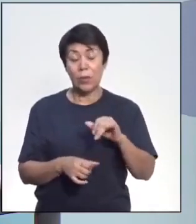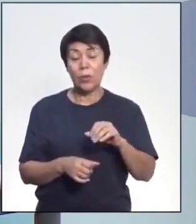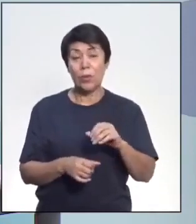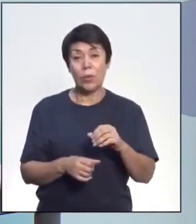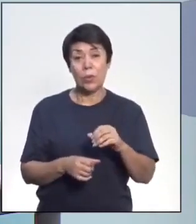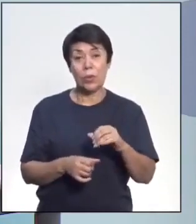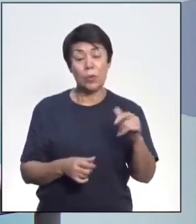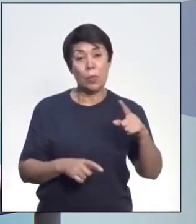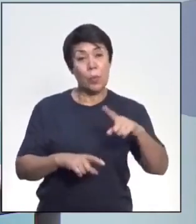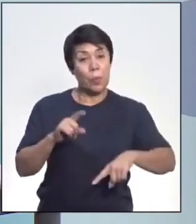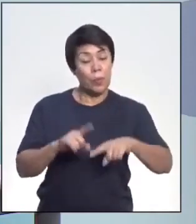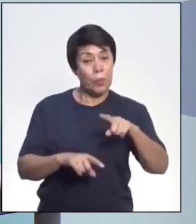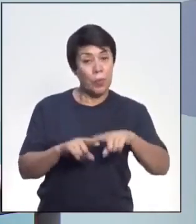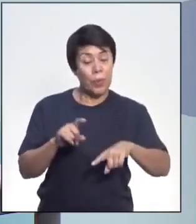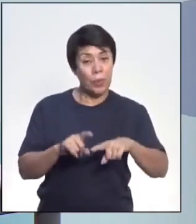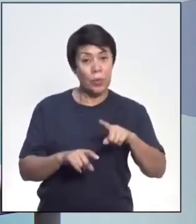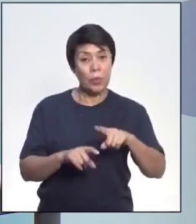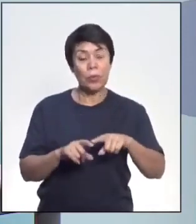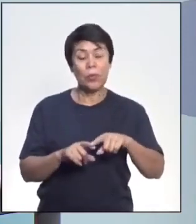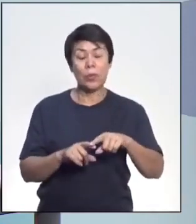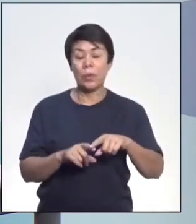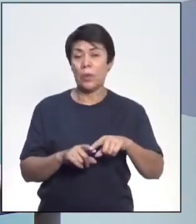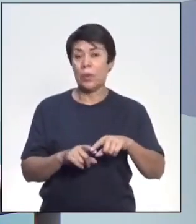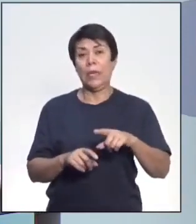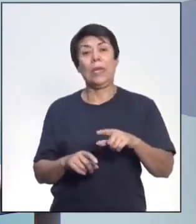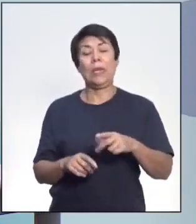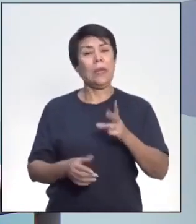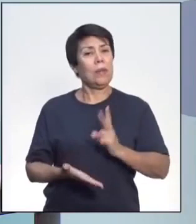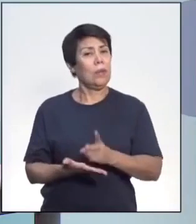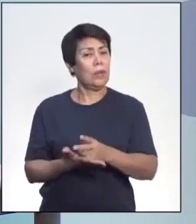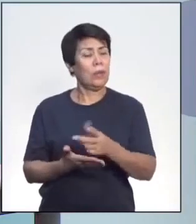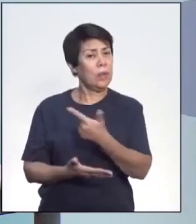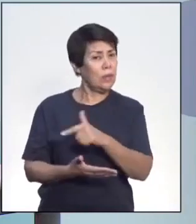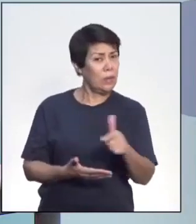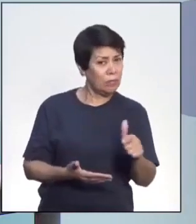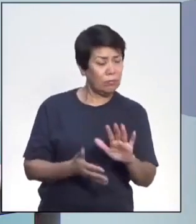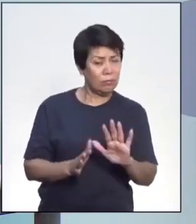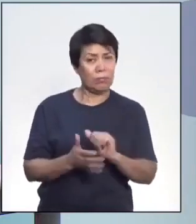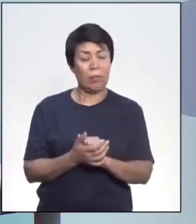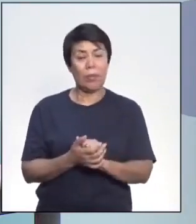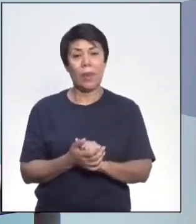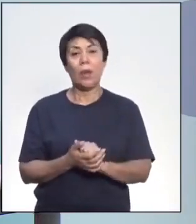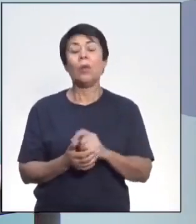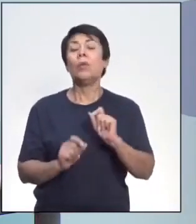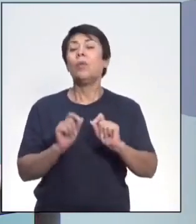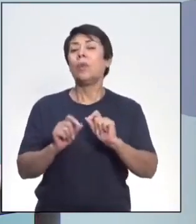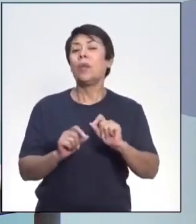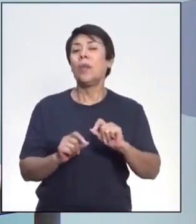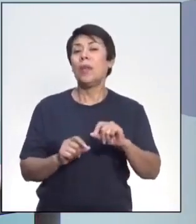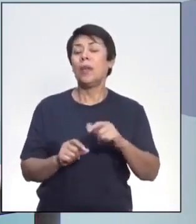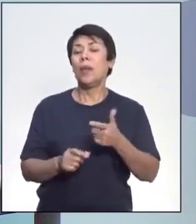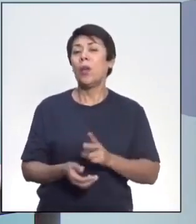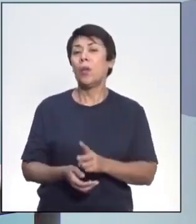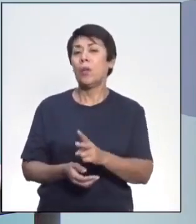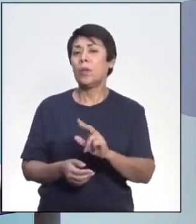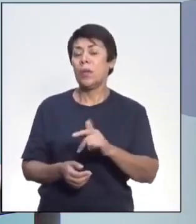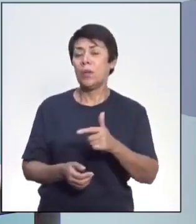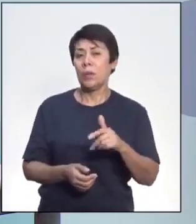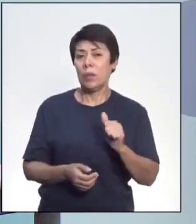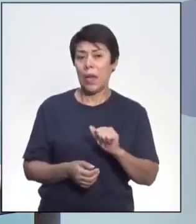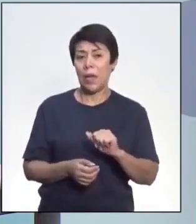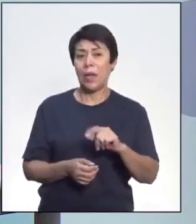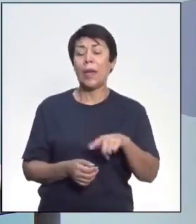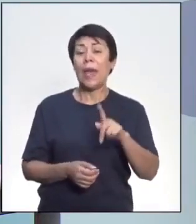que não são constantes. E quais aqueles componentes que não são constantes? São aqueles que estão no